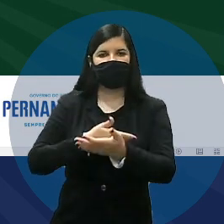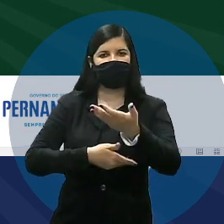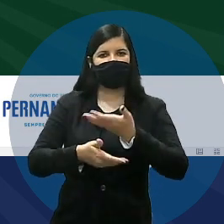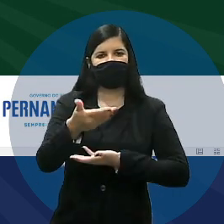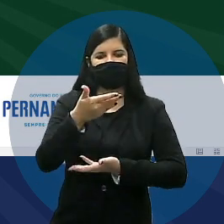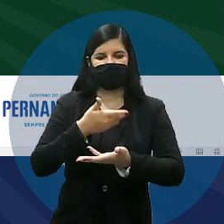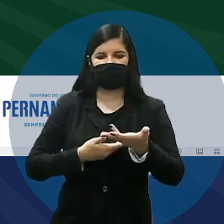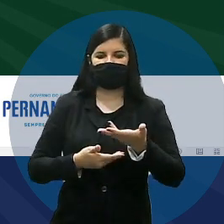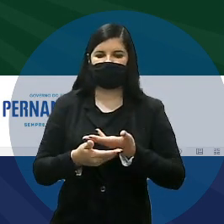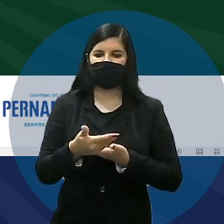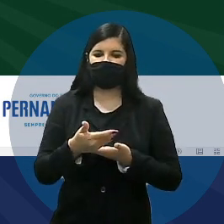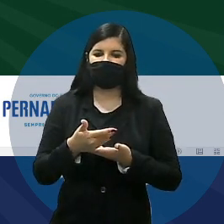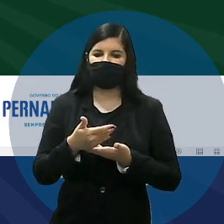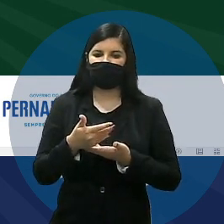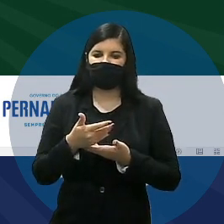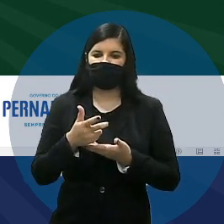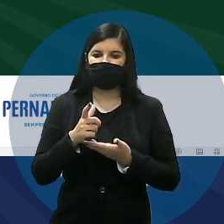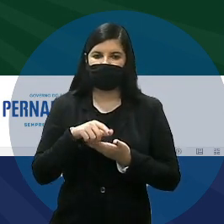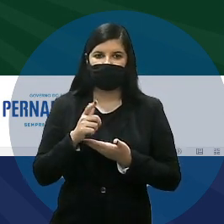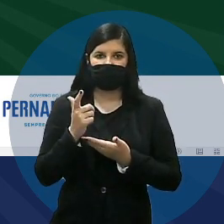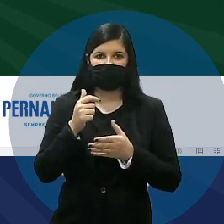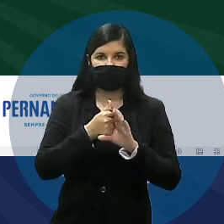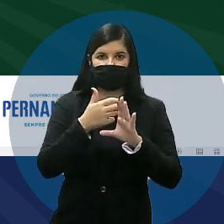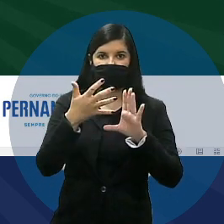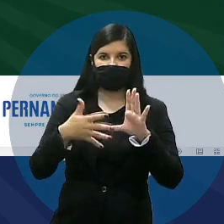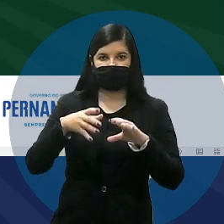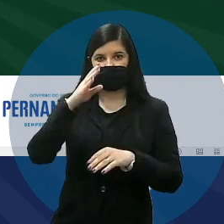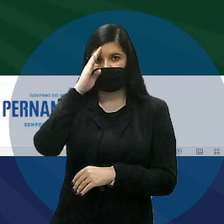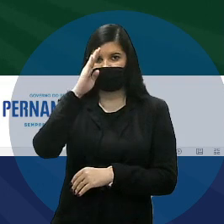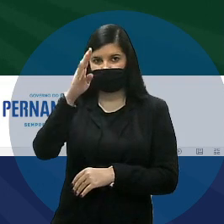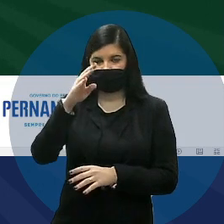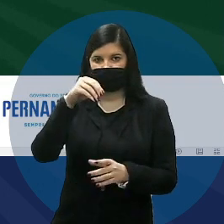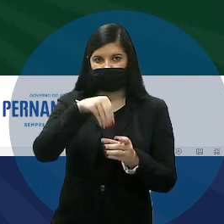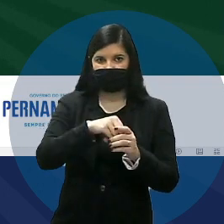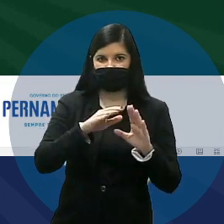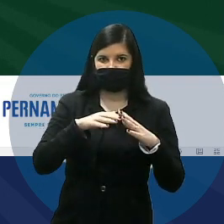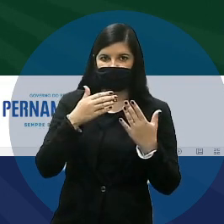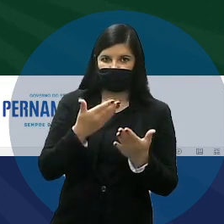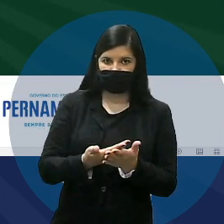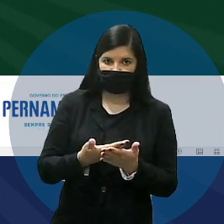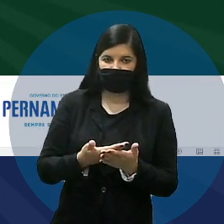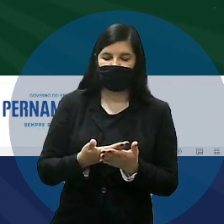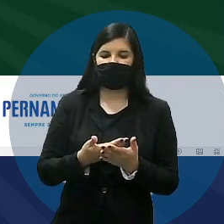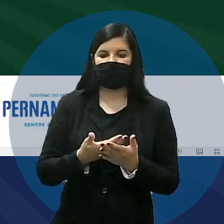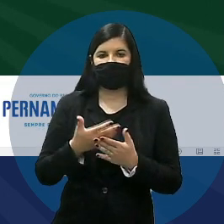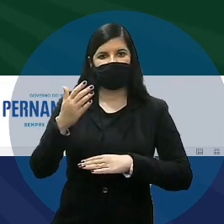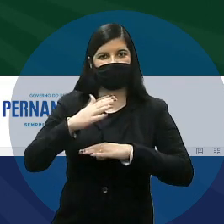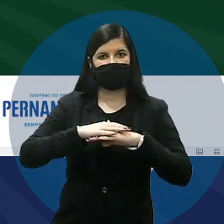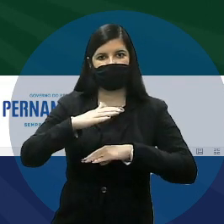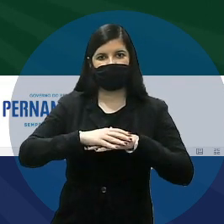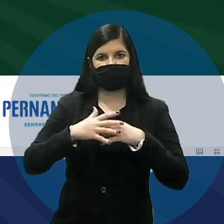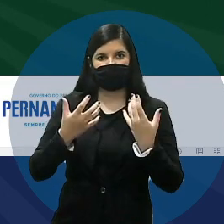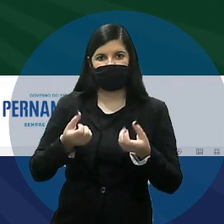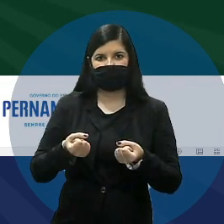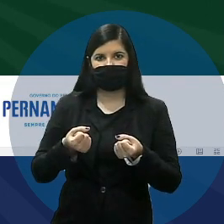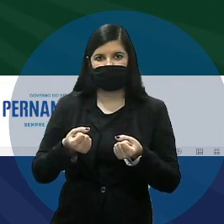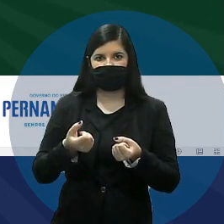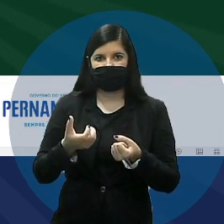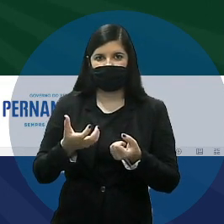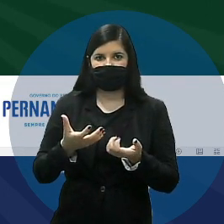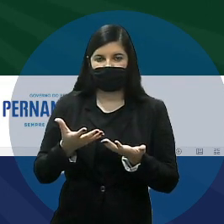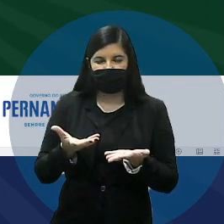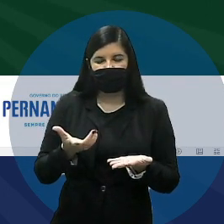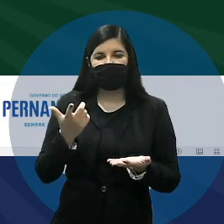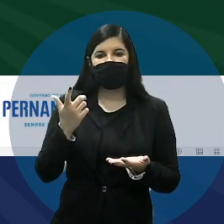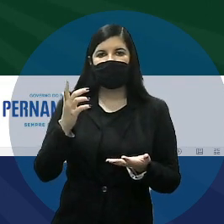professores, que foi outra característica principal dentro da escola, né? Quando surgiu como ação, foi adotado, e